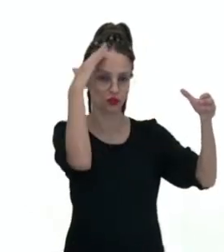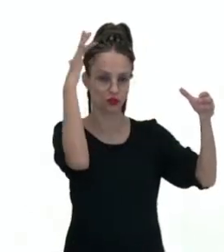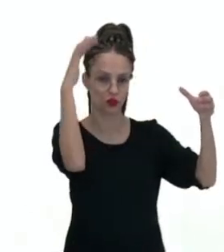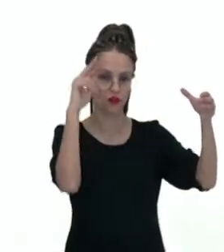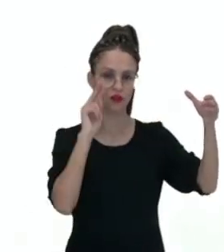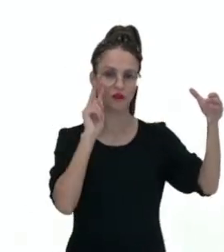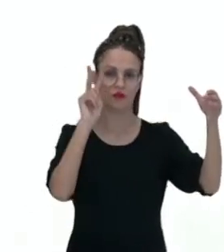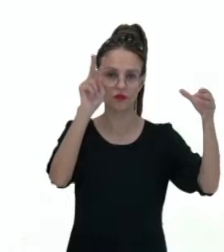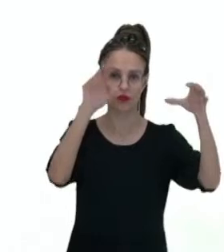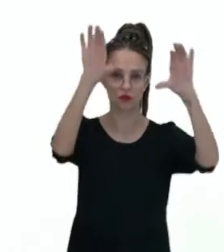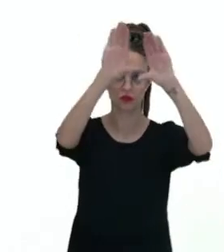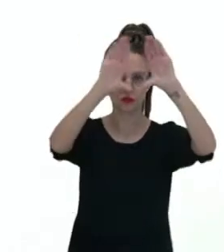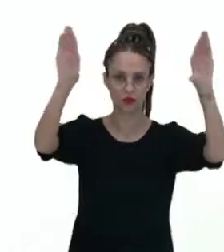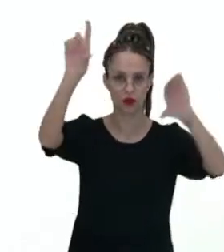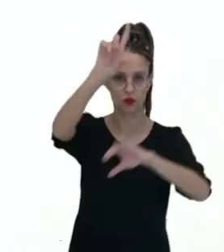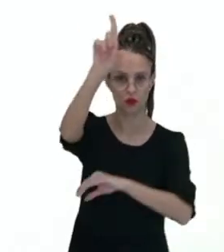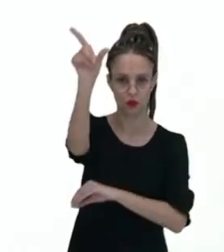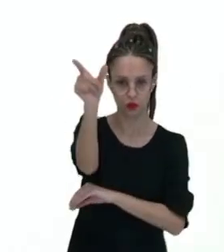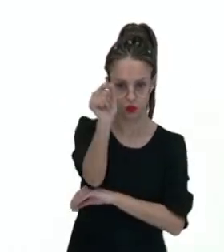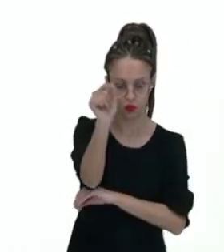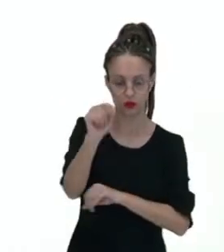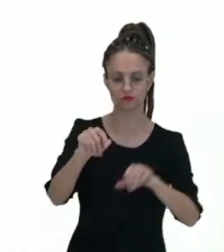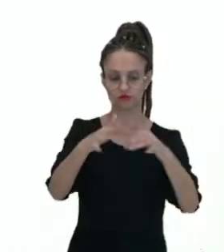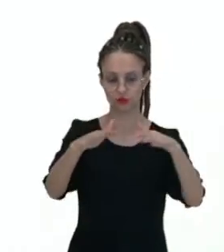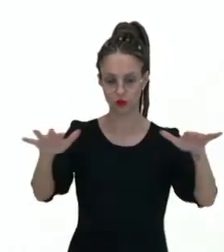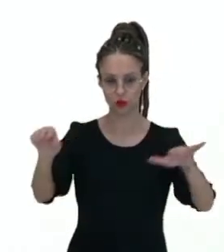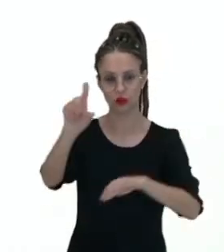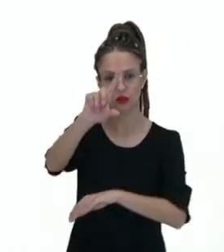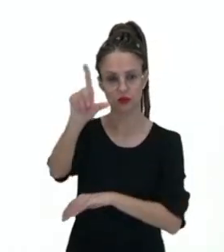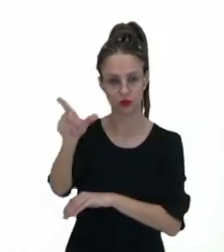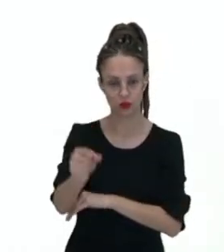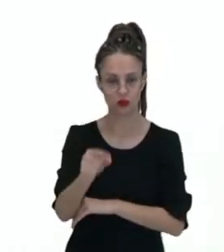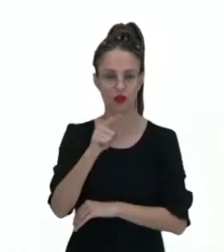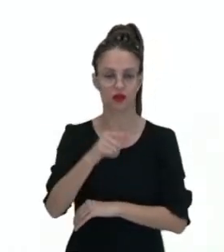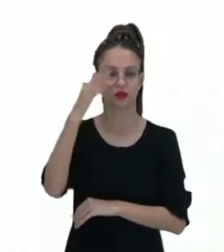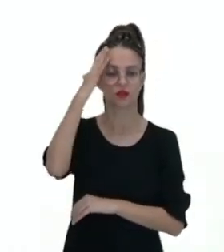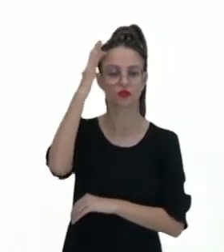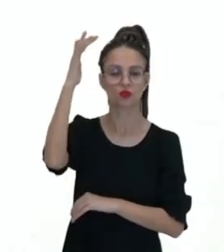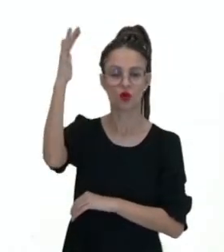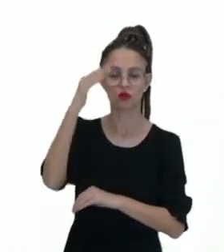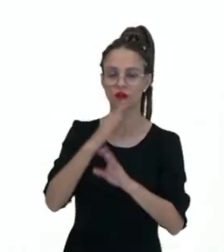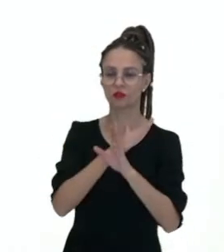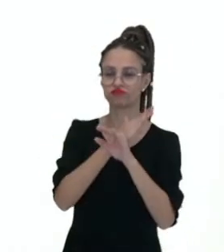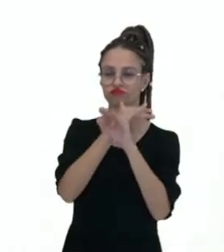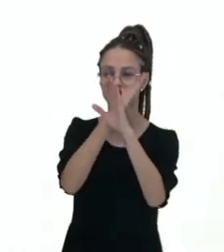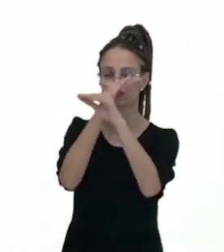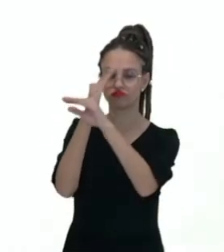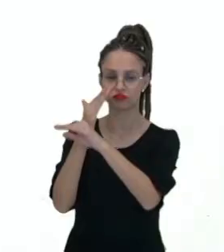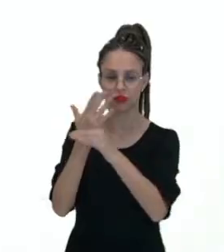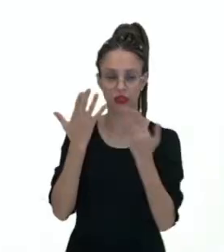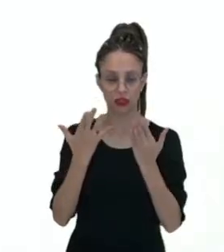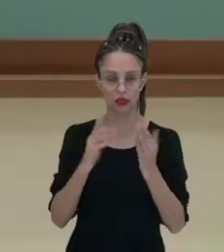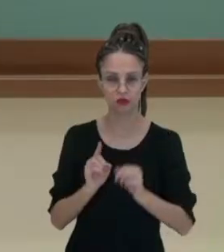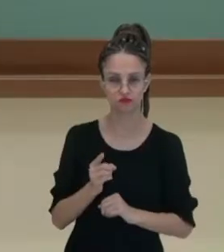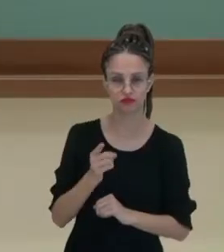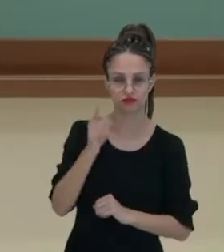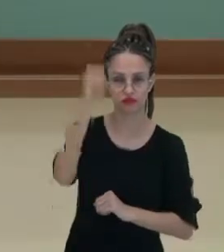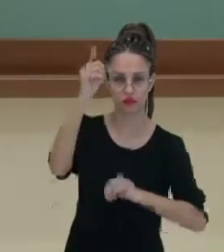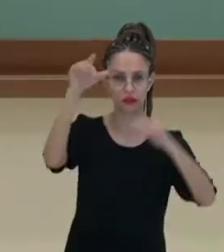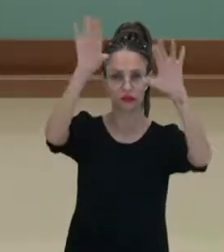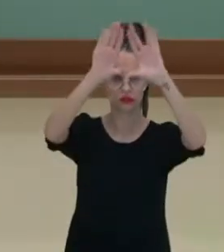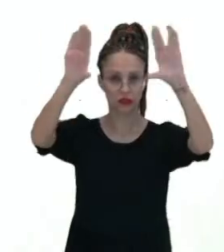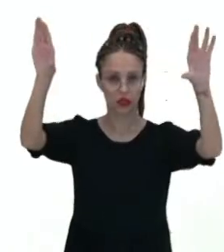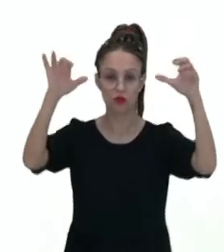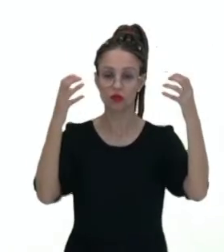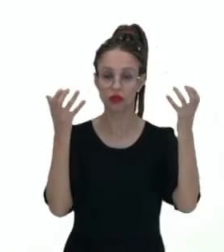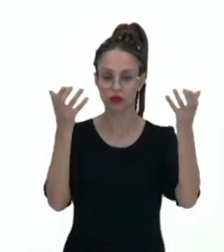No sonho que se perdeu, banhou-se todo em luar. Queria subir ao céu, queria descer ao mar. O poema